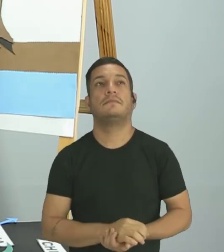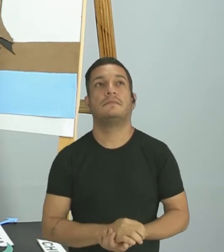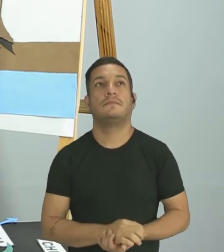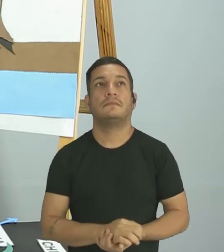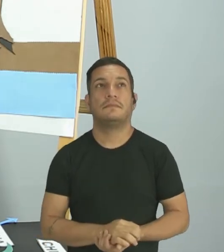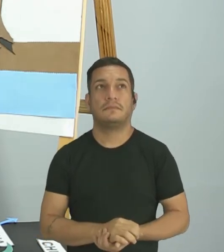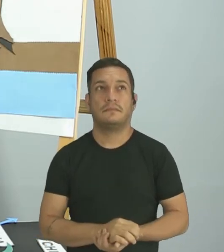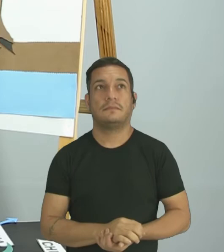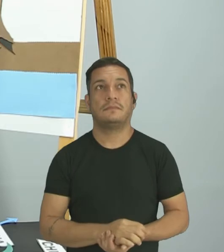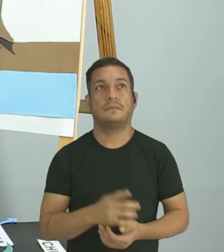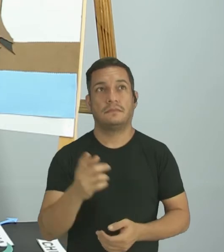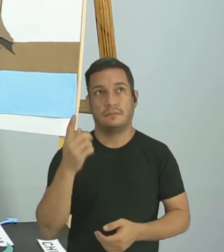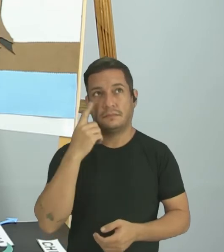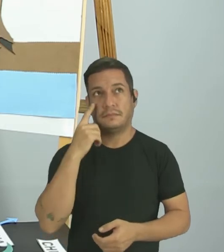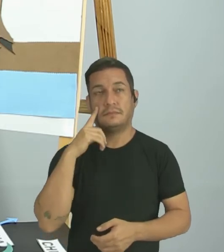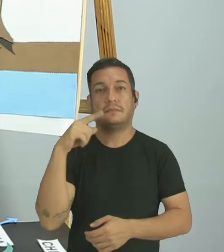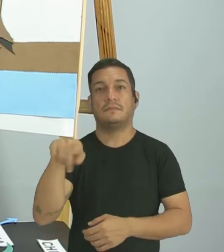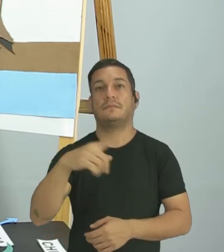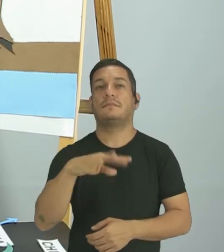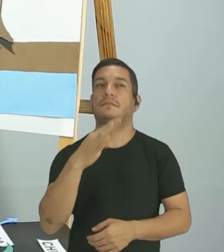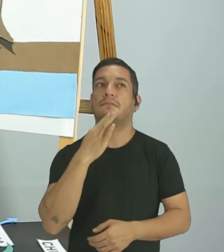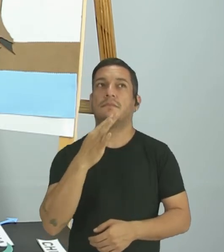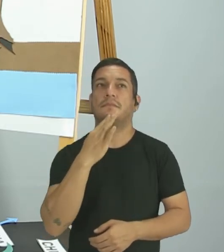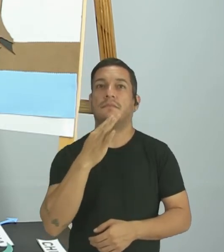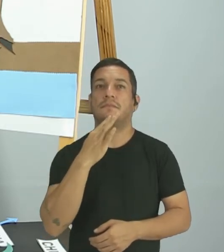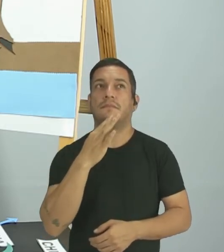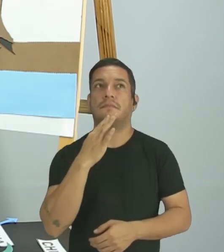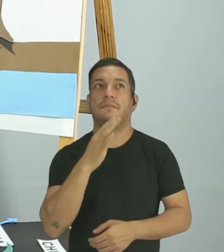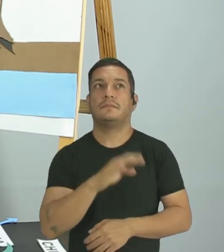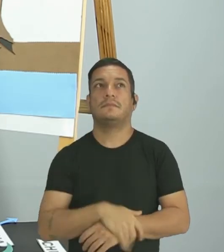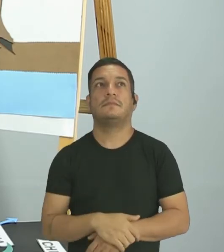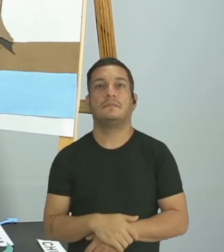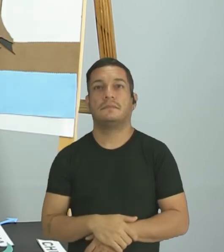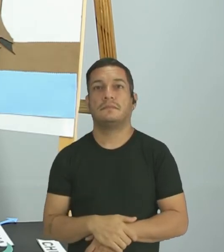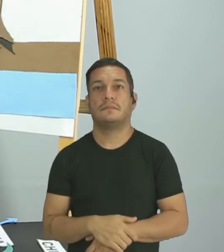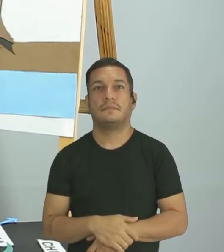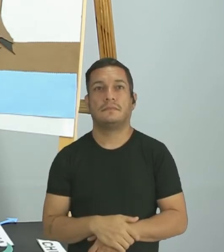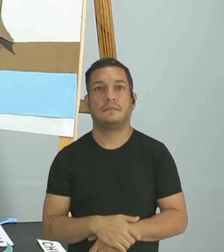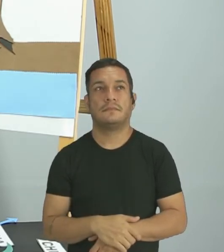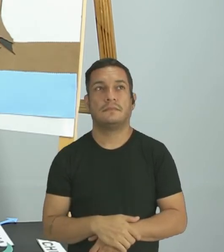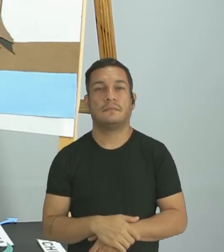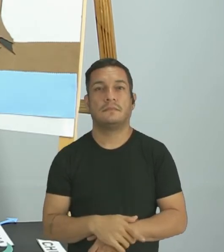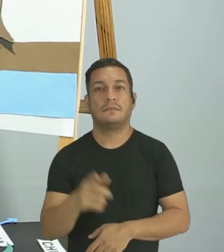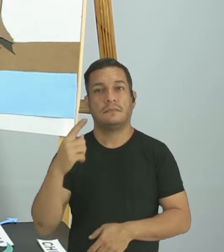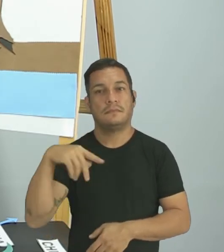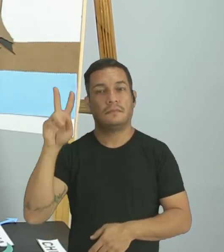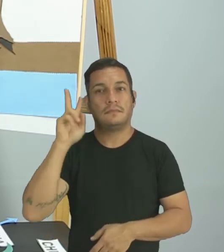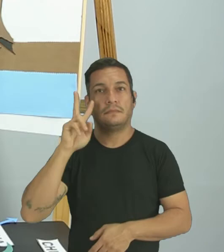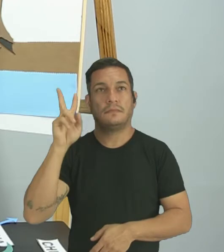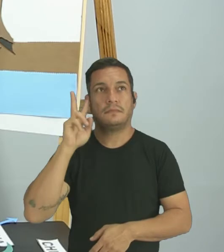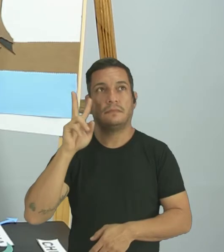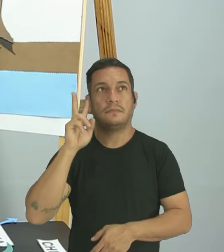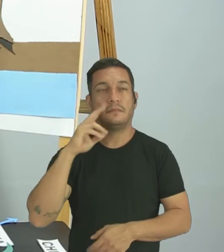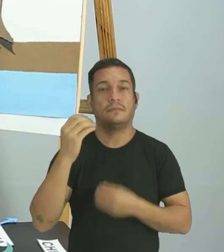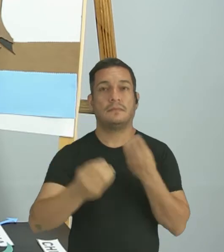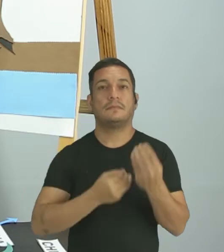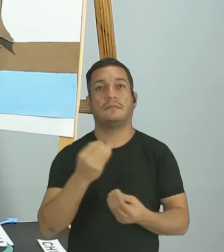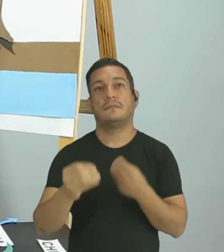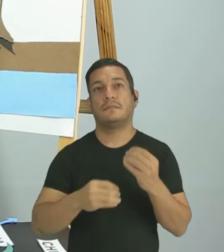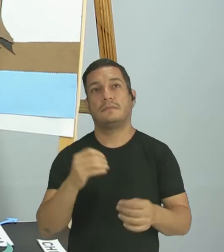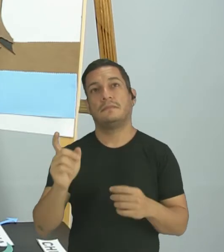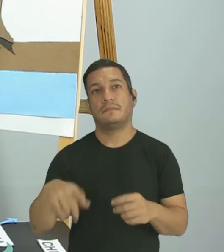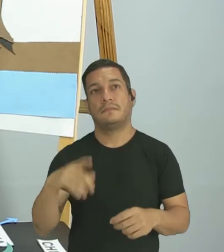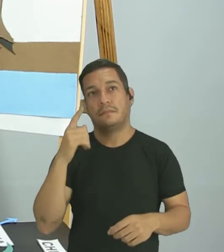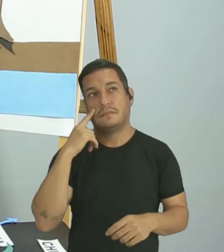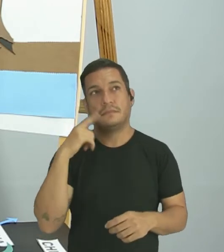essa planta que vocês já conhecem, certo? Vamos relembrar como é que a planta